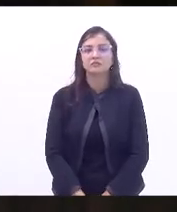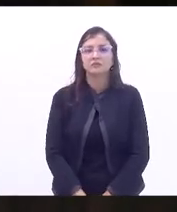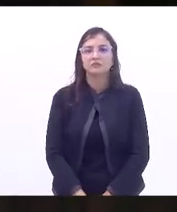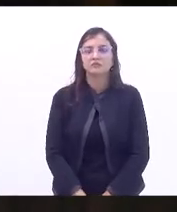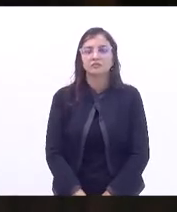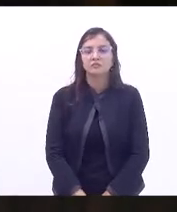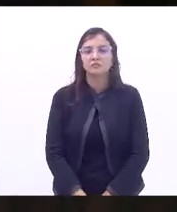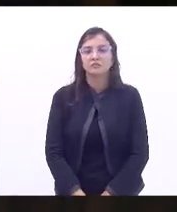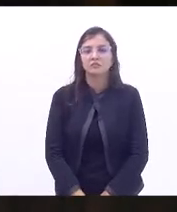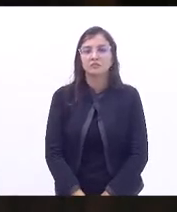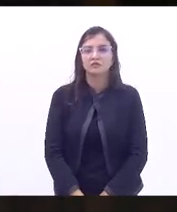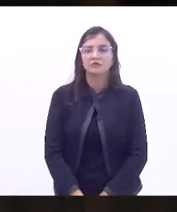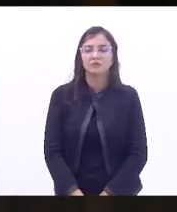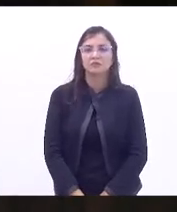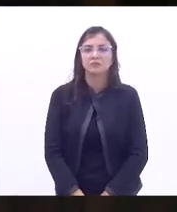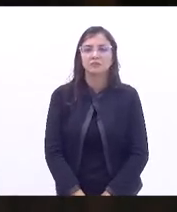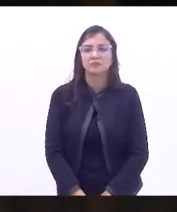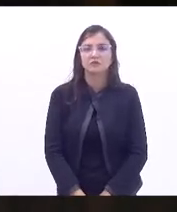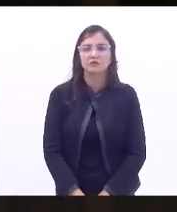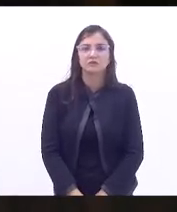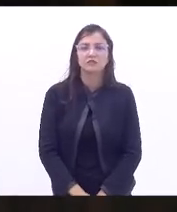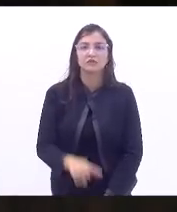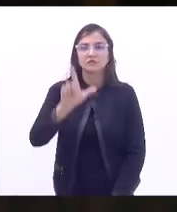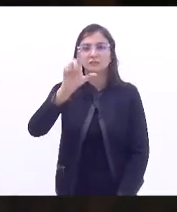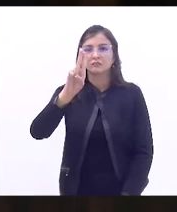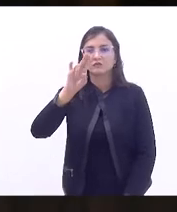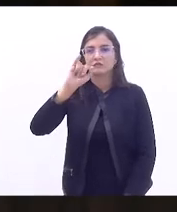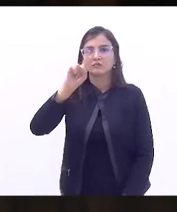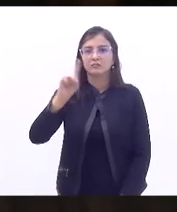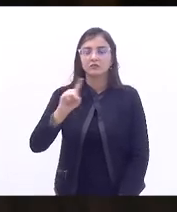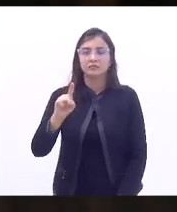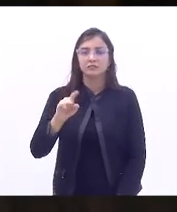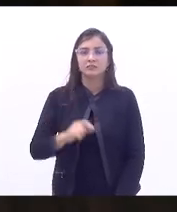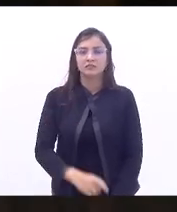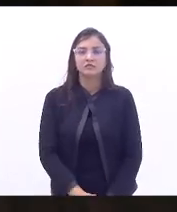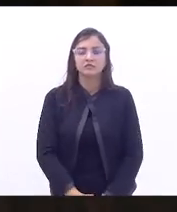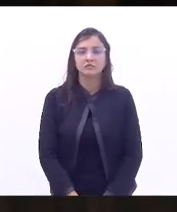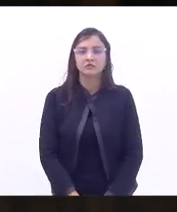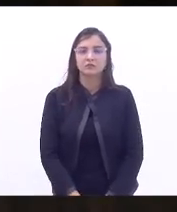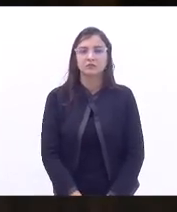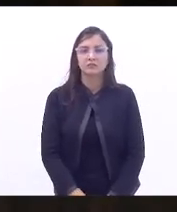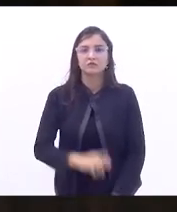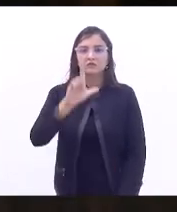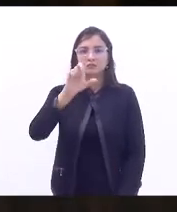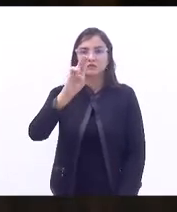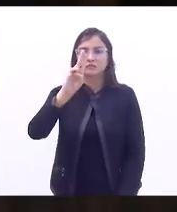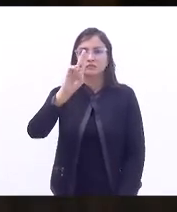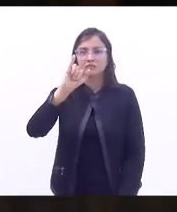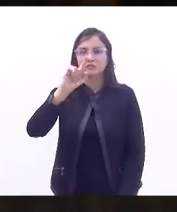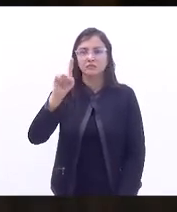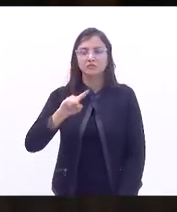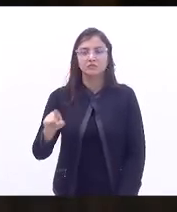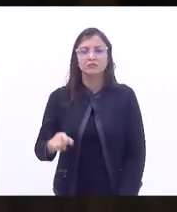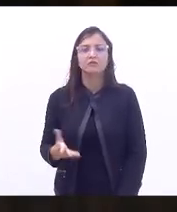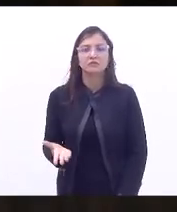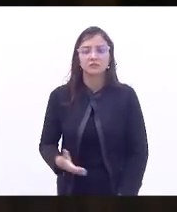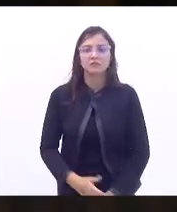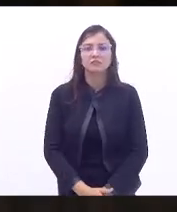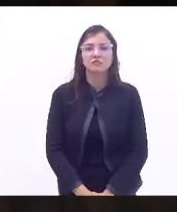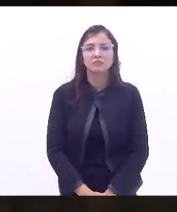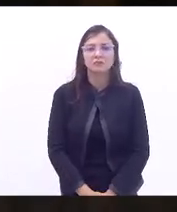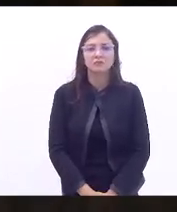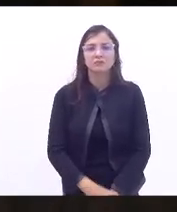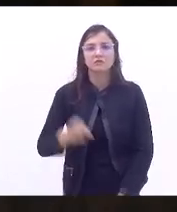Gustavo Schmidt. Deputado Luiz Martins. Deputado Luiz Martins.